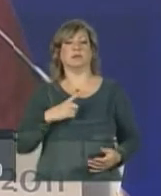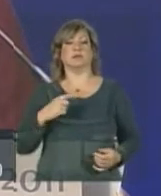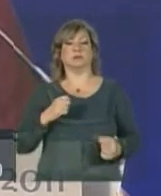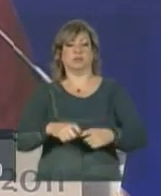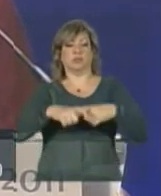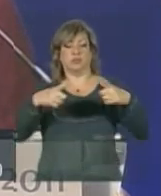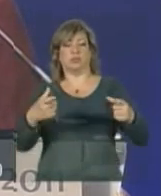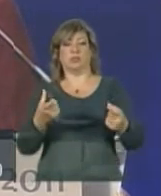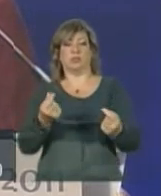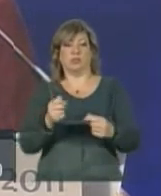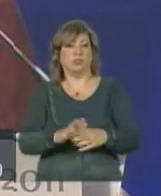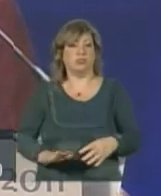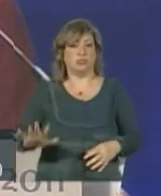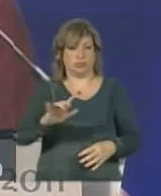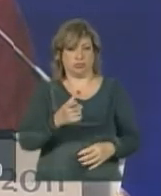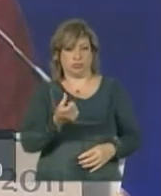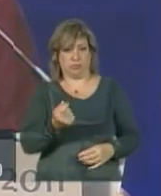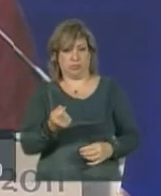monetária excessiva,